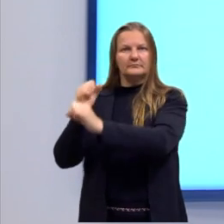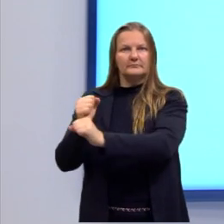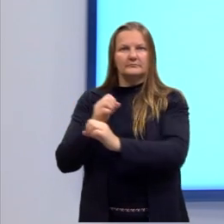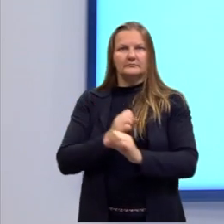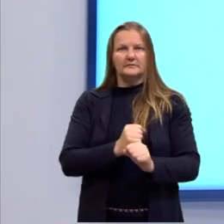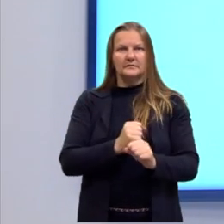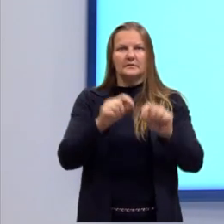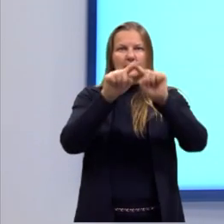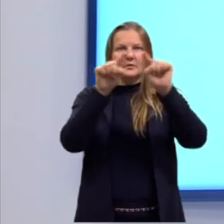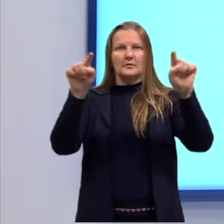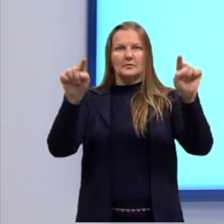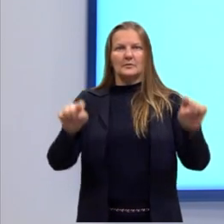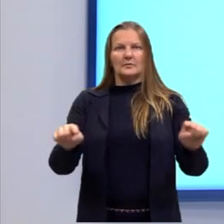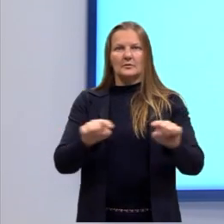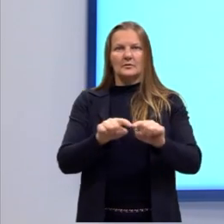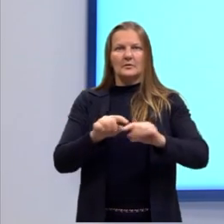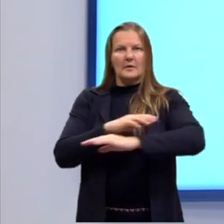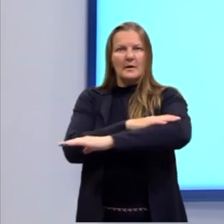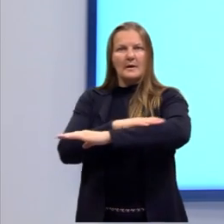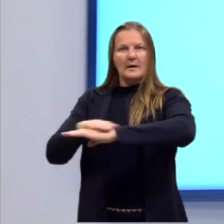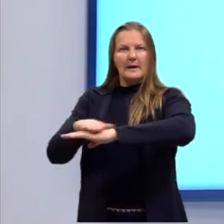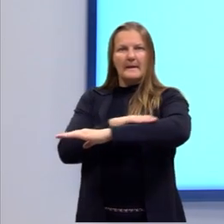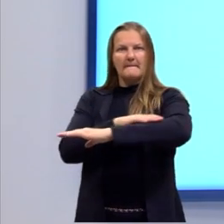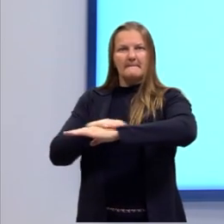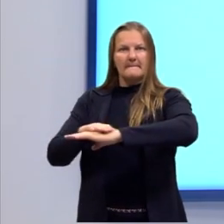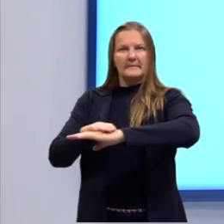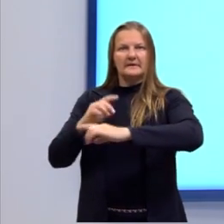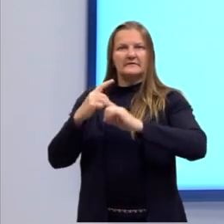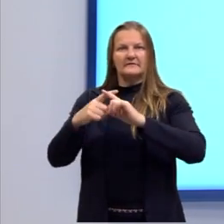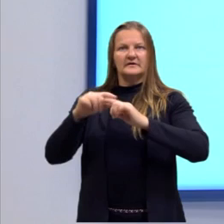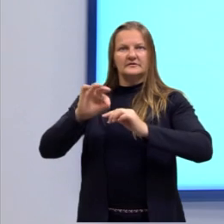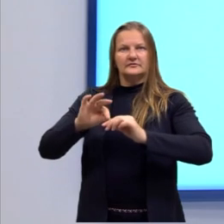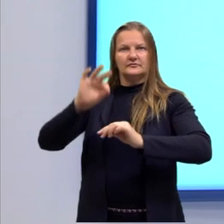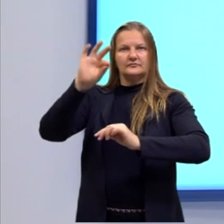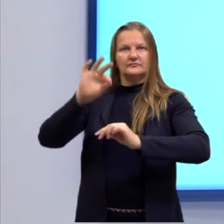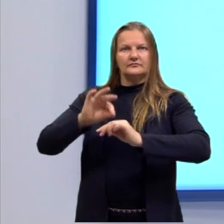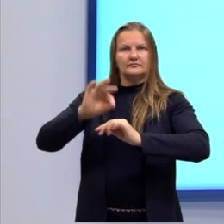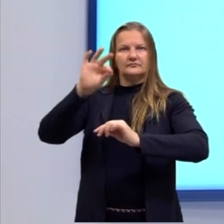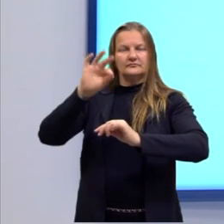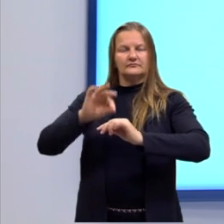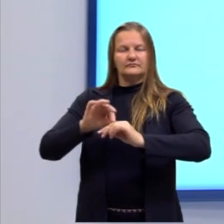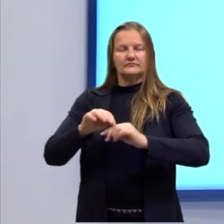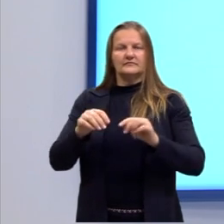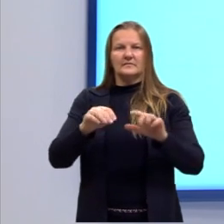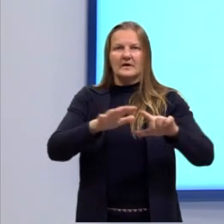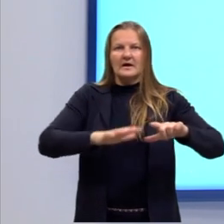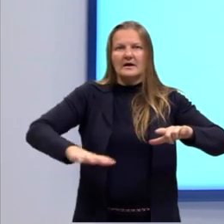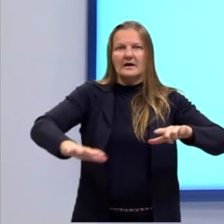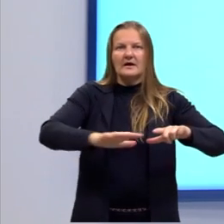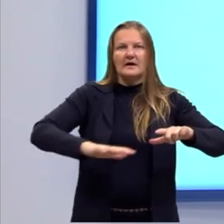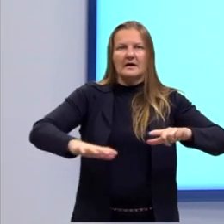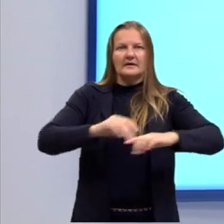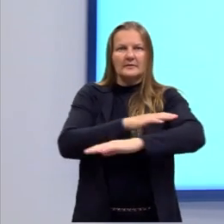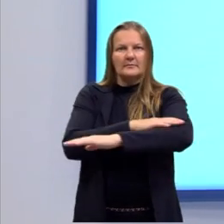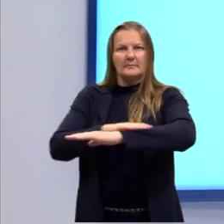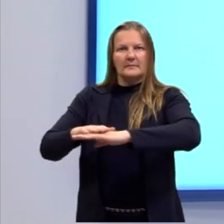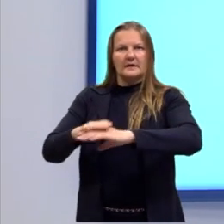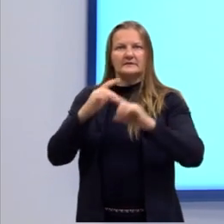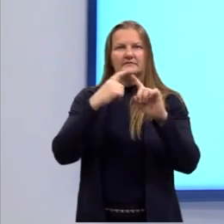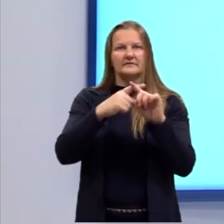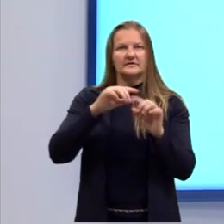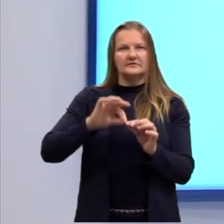consideração então a medida da base e da altura nós vimos que a área de um paralelogramo é a medida da base